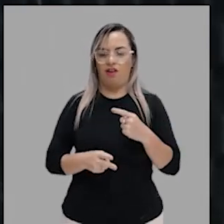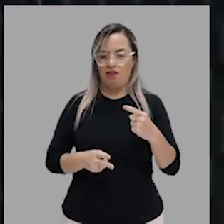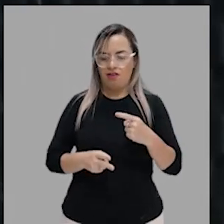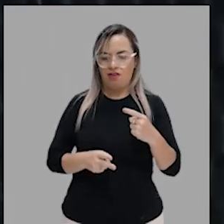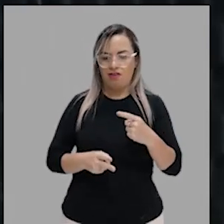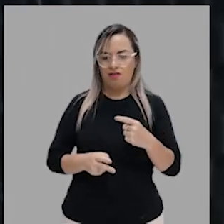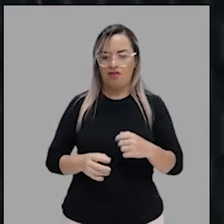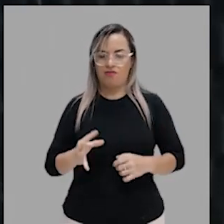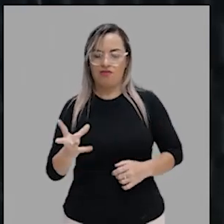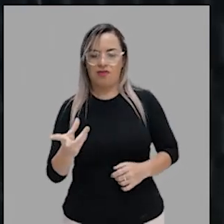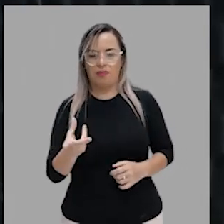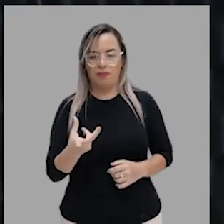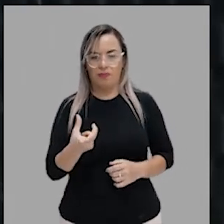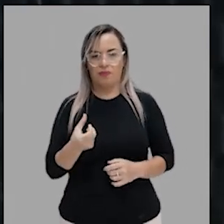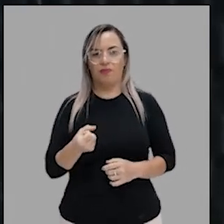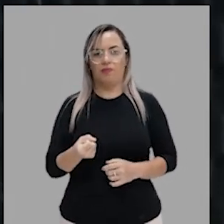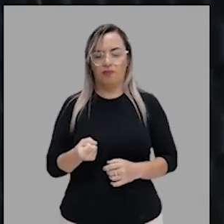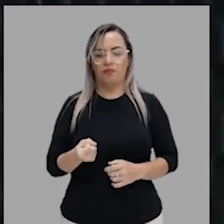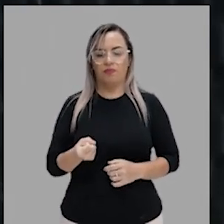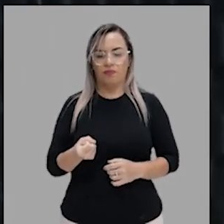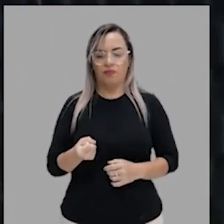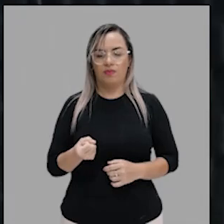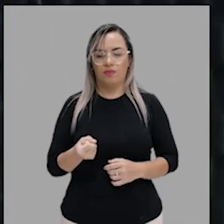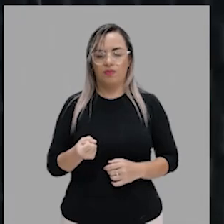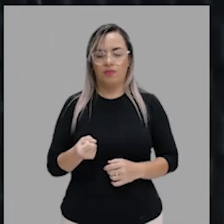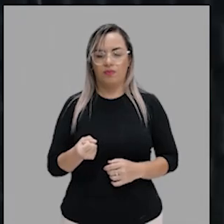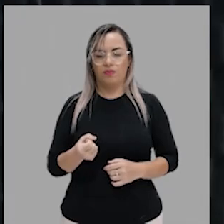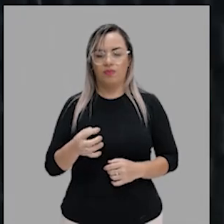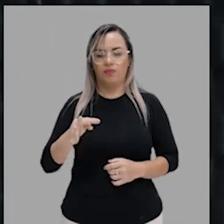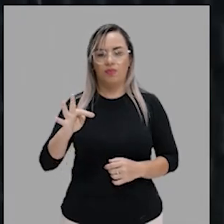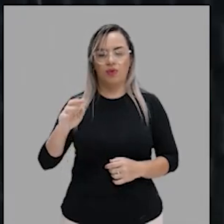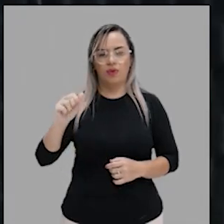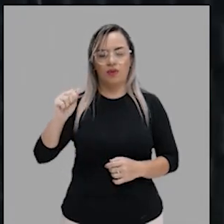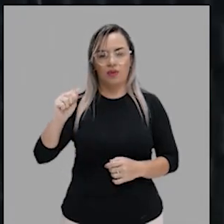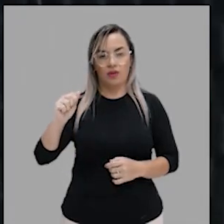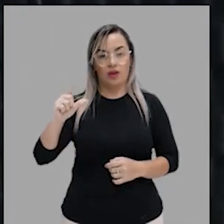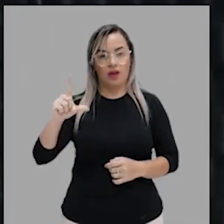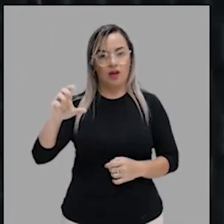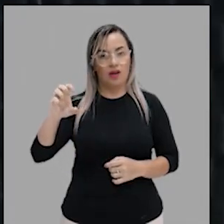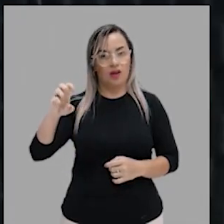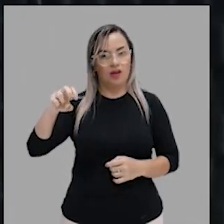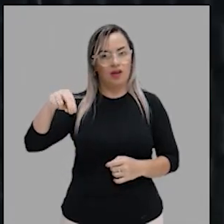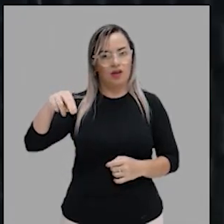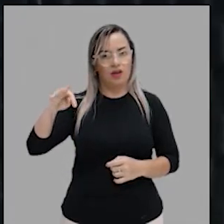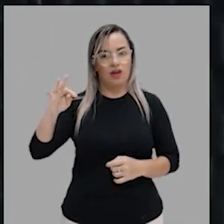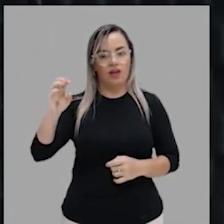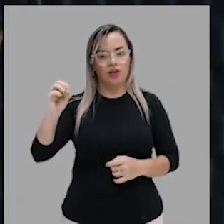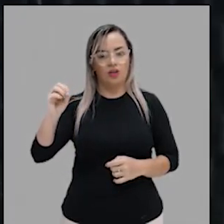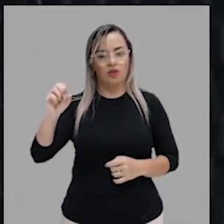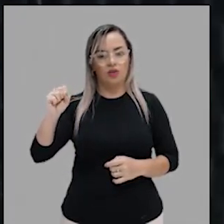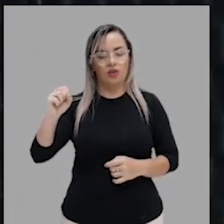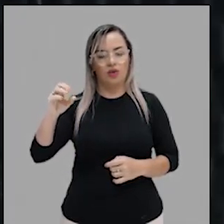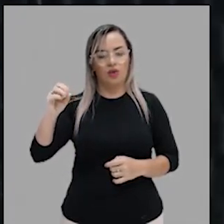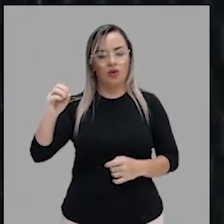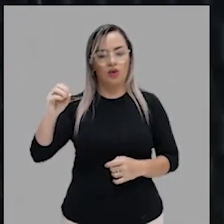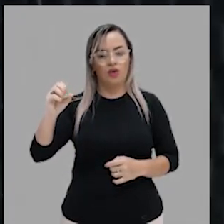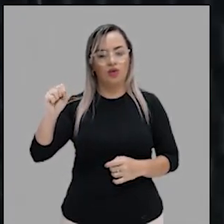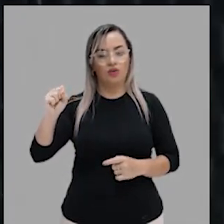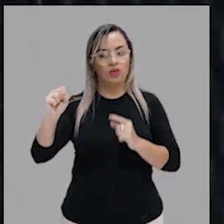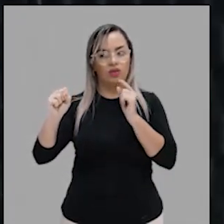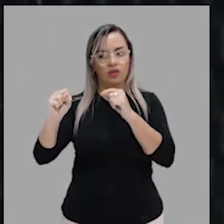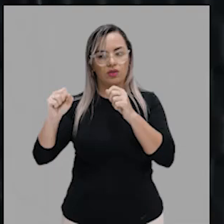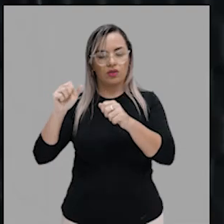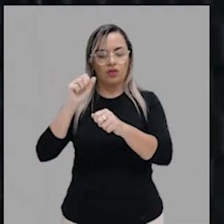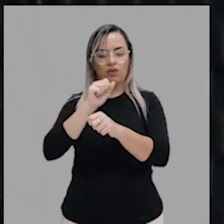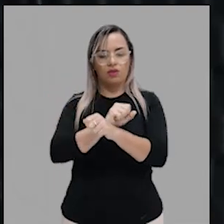talentosos. Aqui, esse talentosos aqui é um adjetivo. Então, o advérbio modifica o sentido